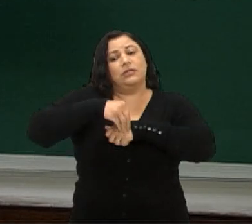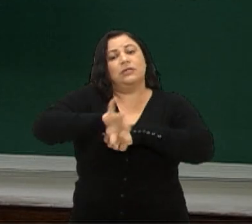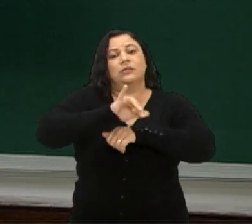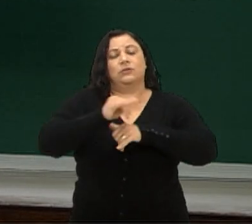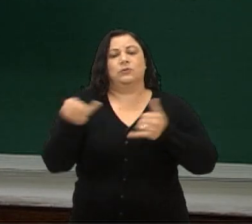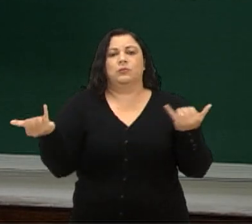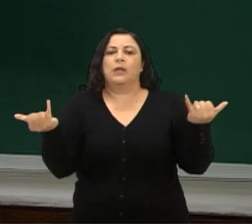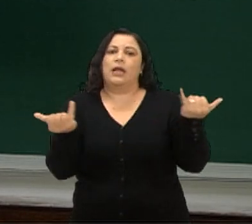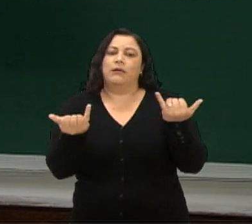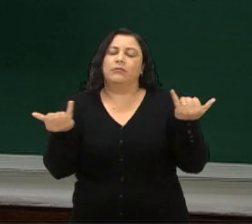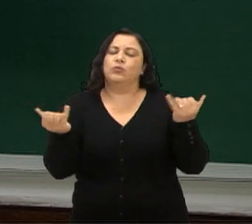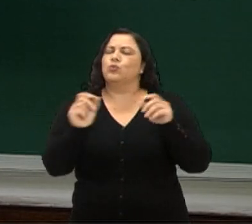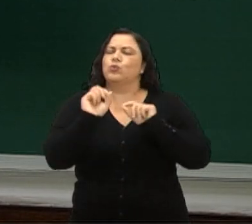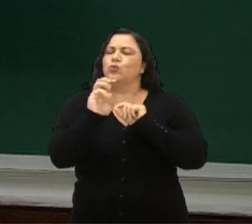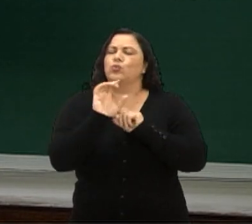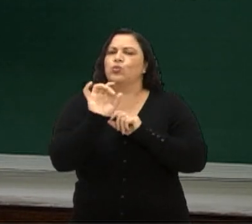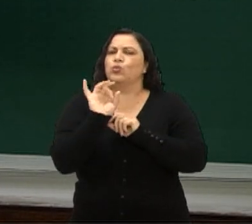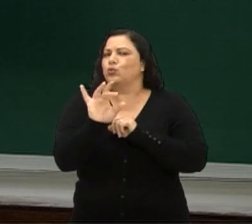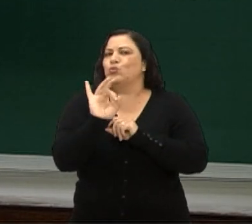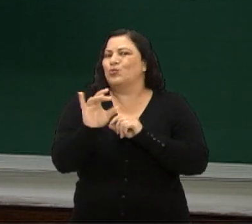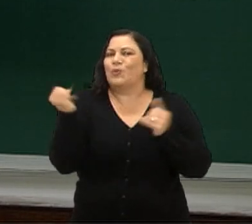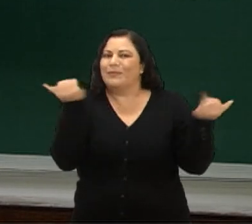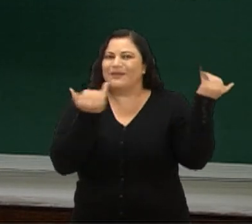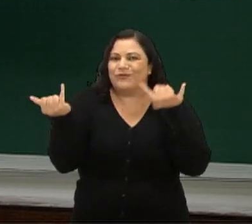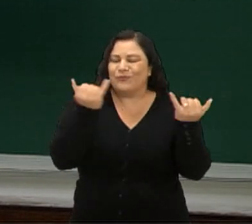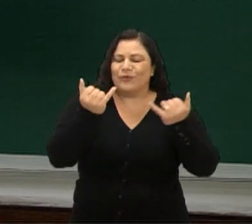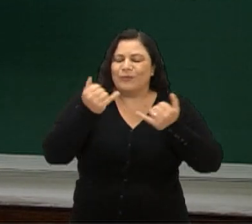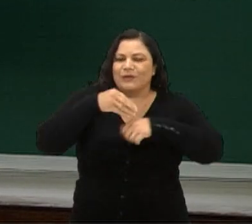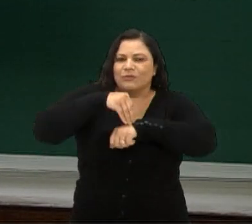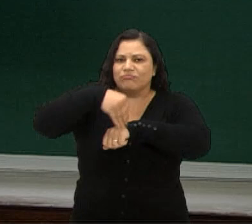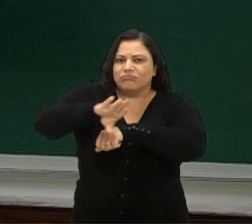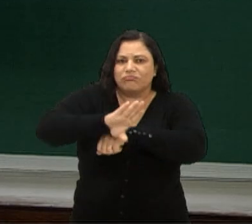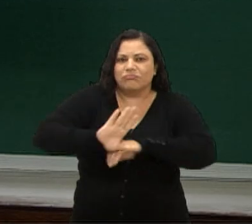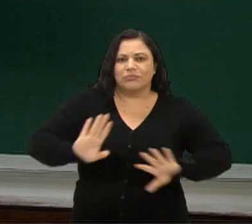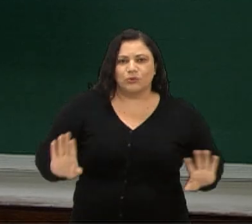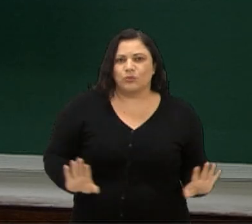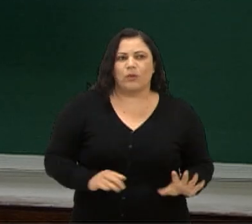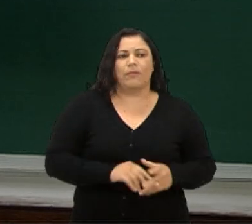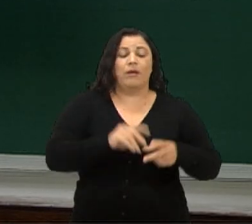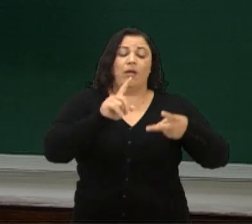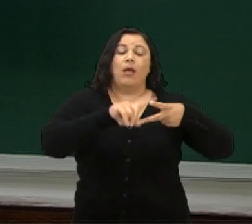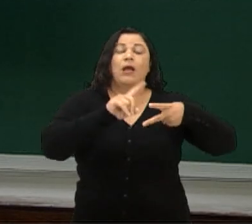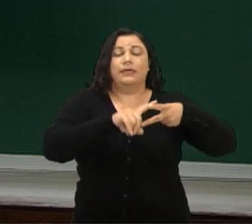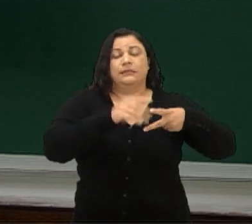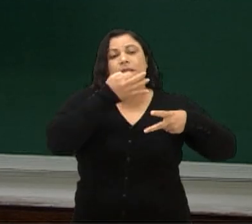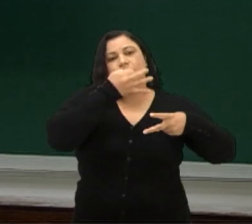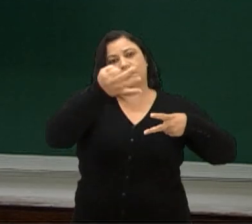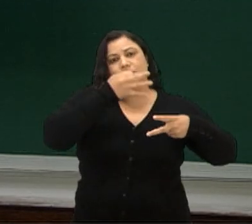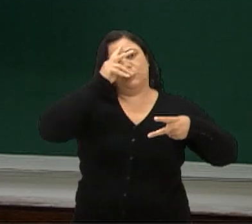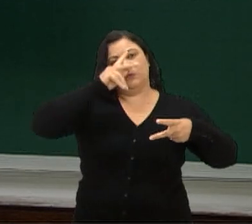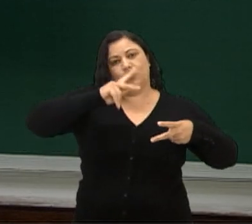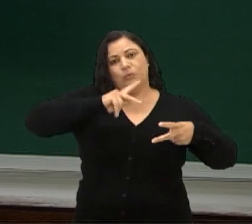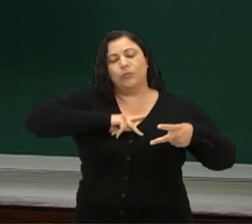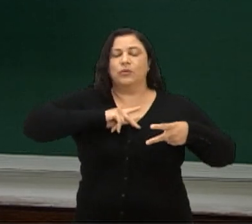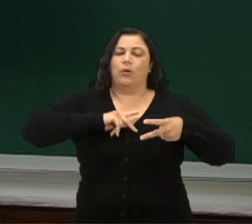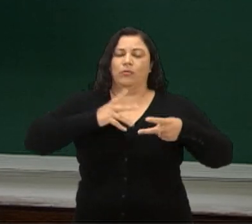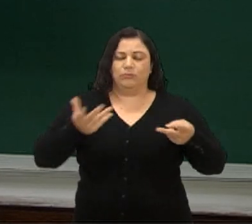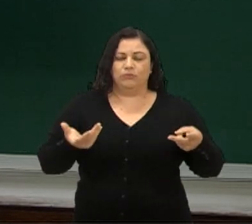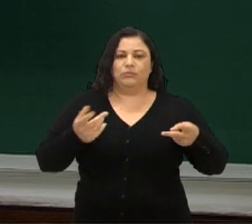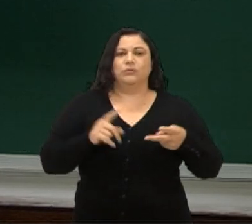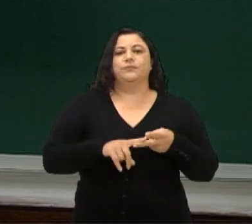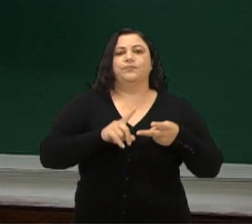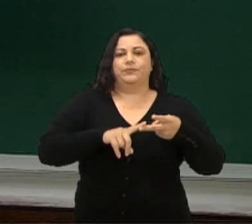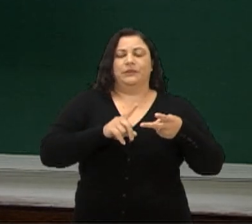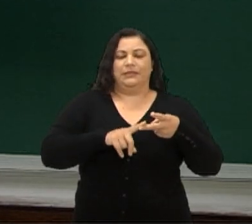eu opino. Esta resenha que nós acabamos de ler, ela é crítica, certo? Nós temos um outro tipo de resenha também, a descritiva, que